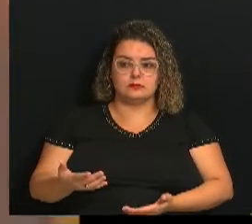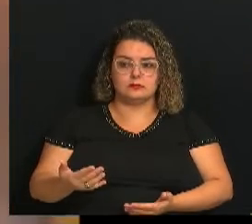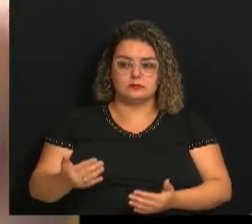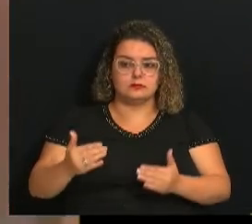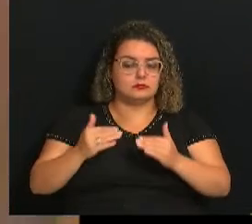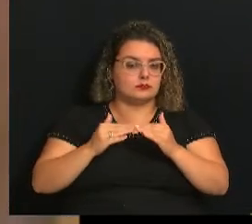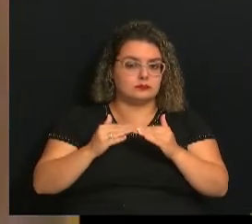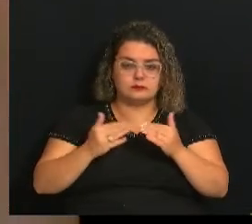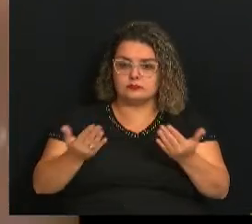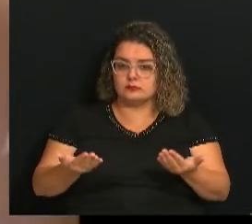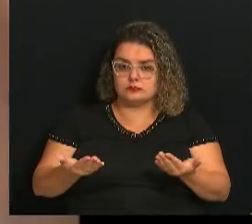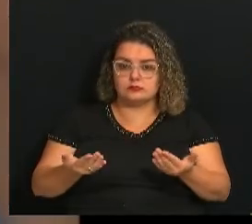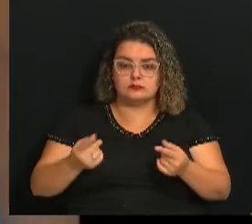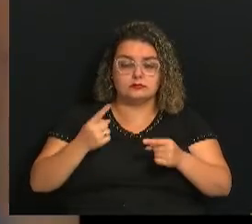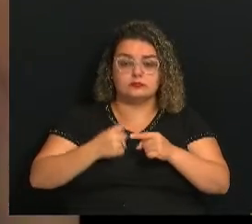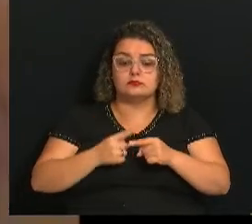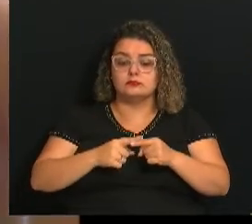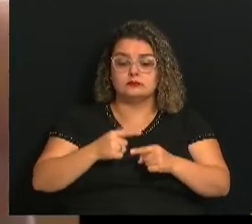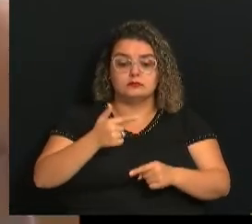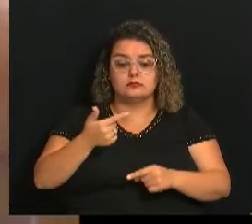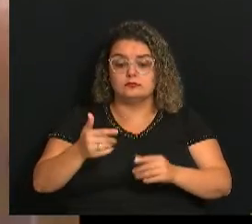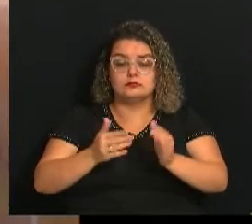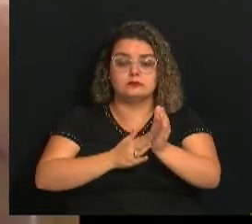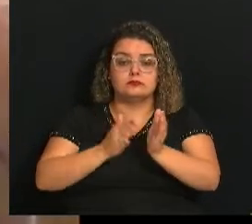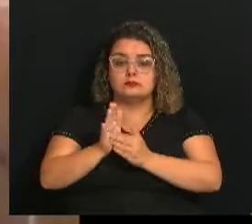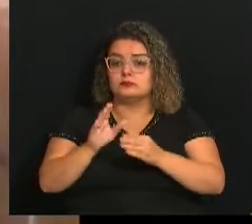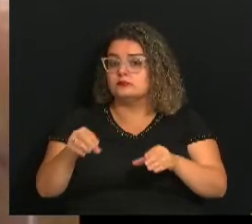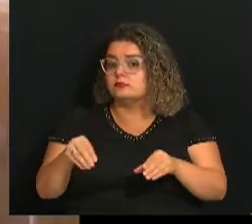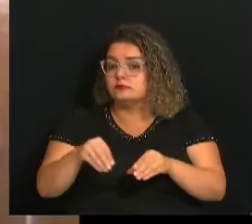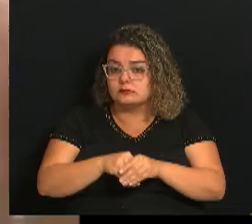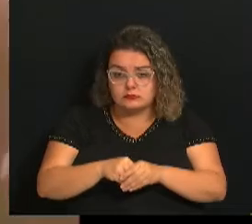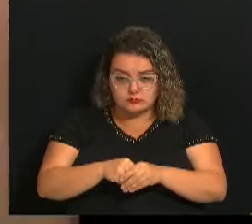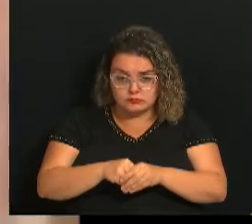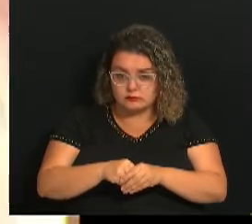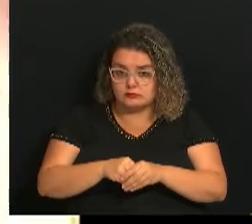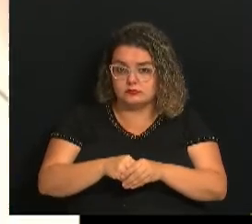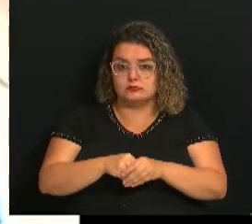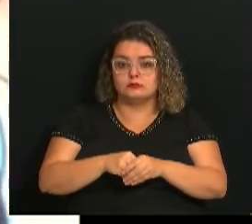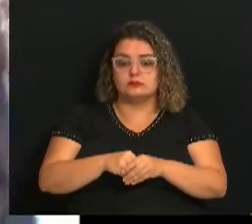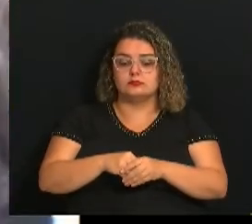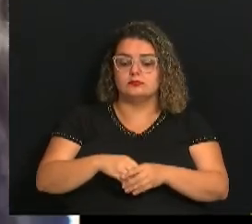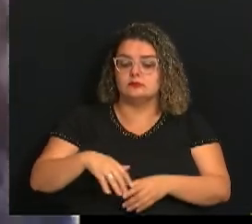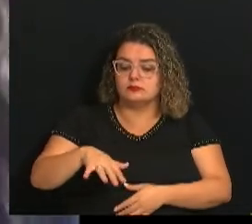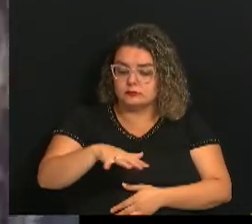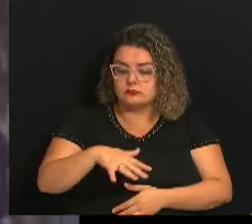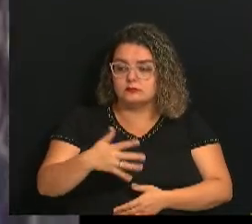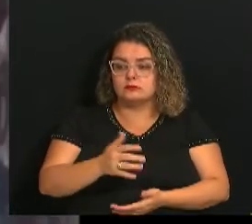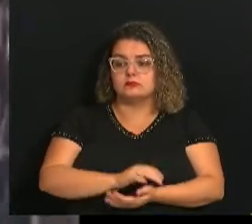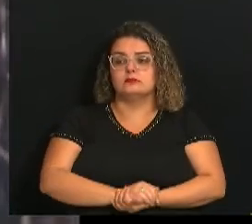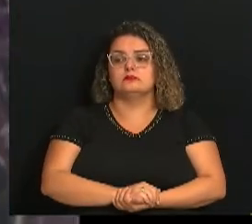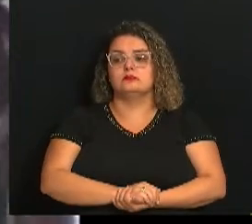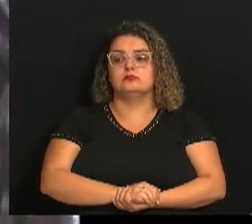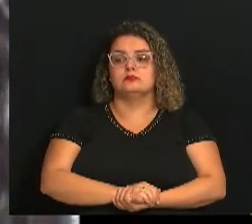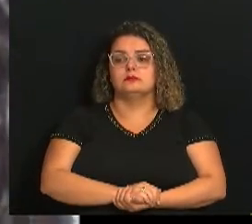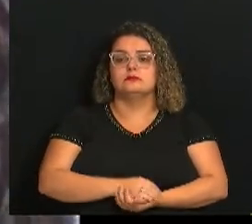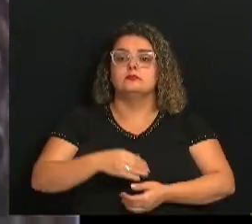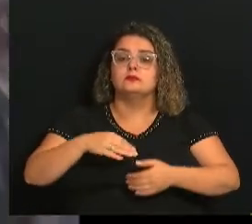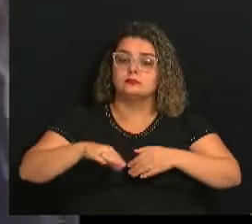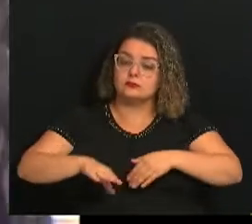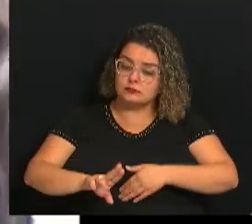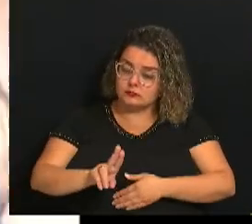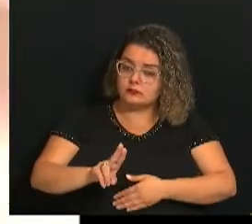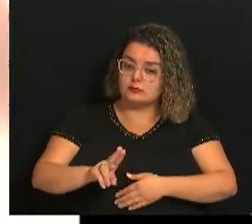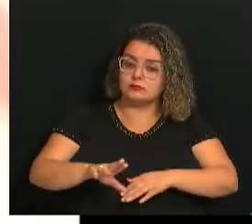isso, porque não tem nem concurso interno para isso. Ou alguns que são retirados das suas